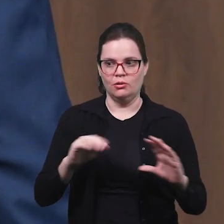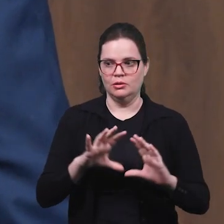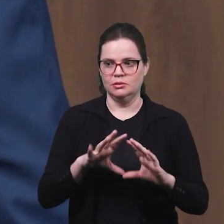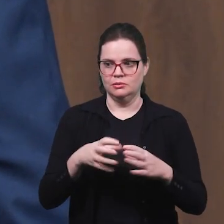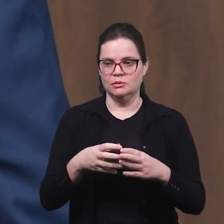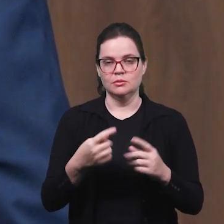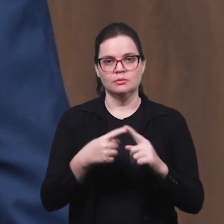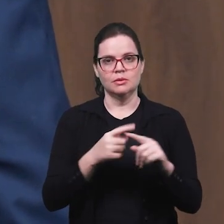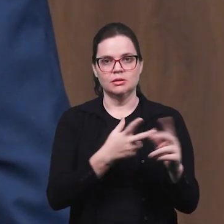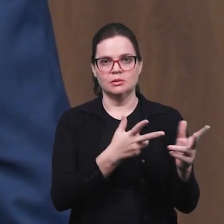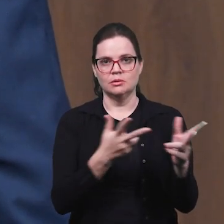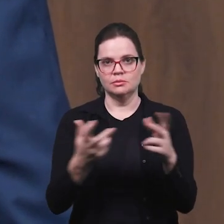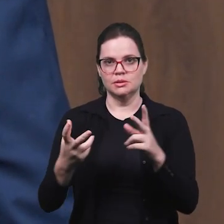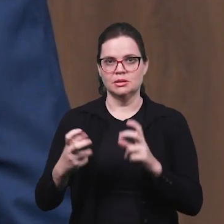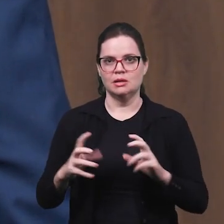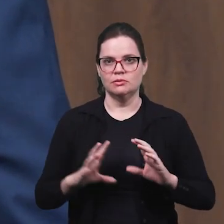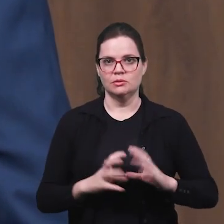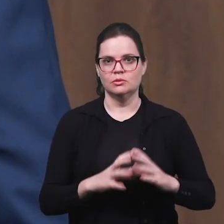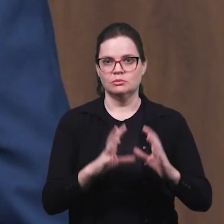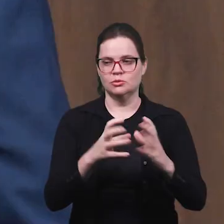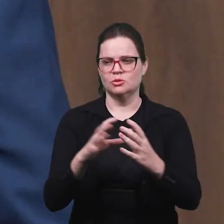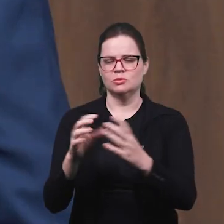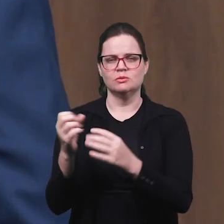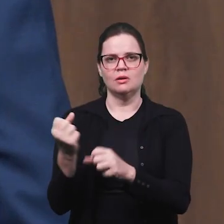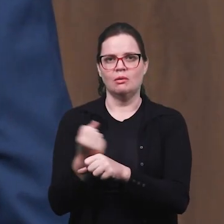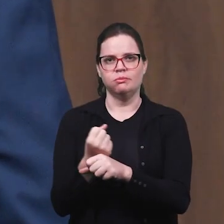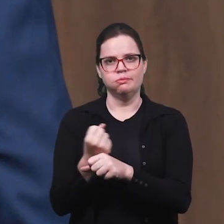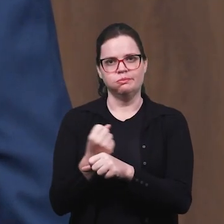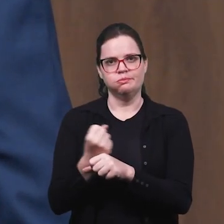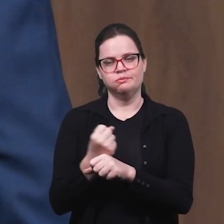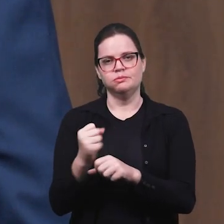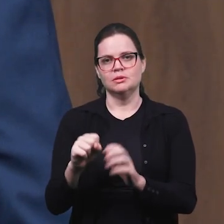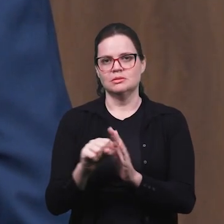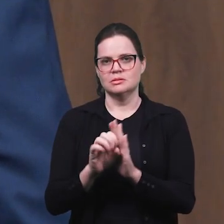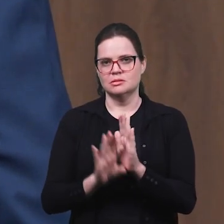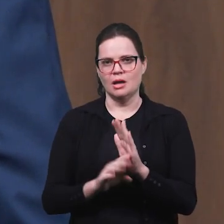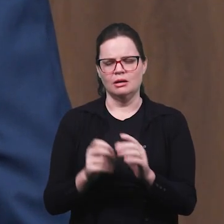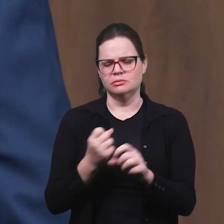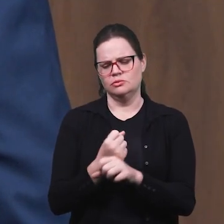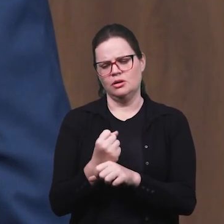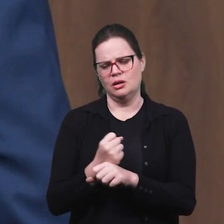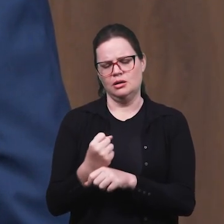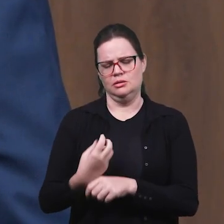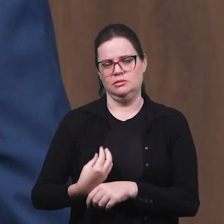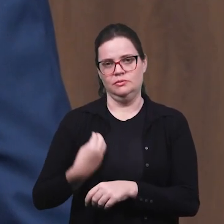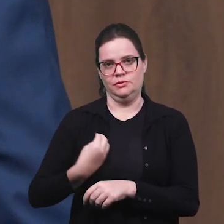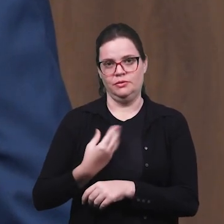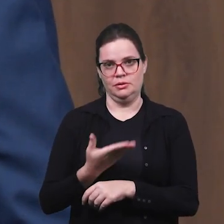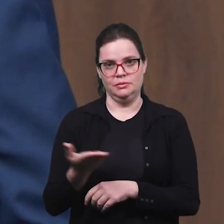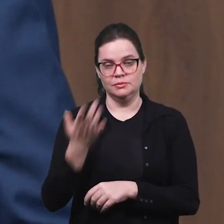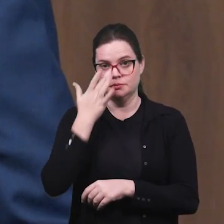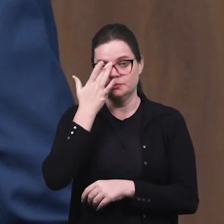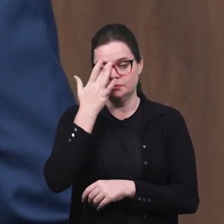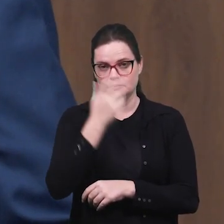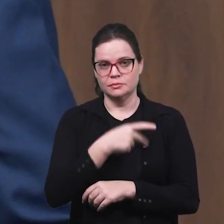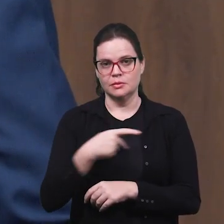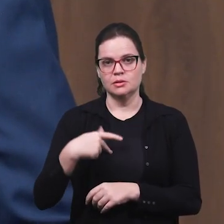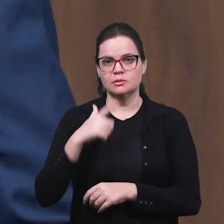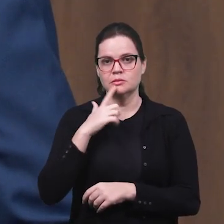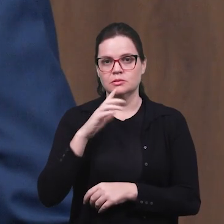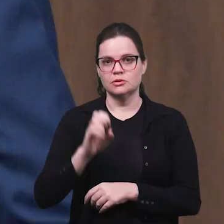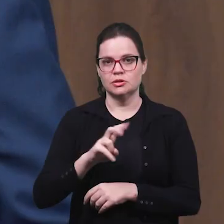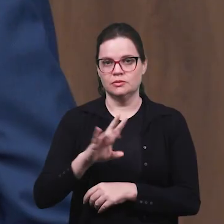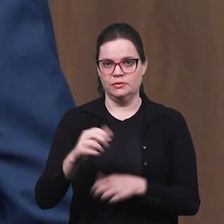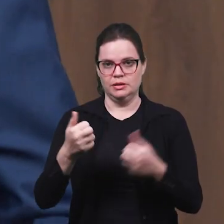que todos eles, isso varou séculos. O pastor Luiz Eugênio vai tomar a palavra e falar de outros